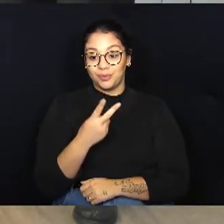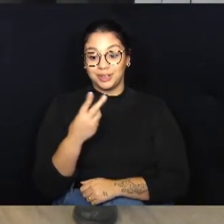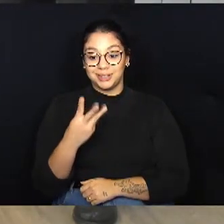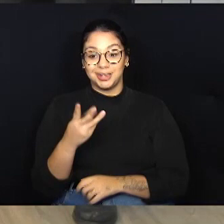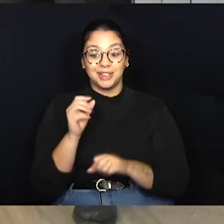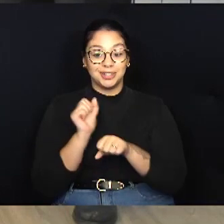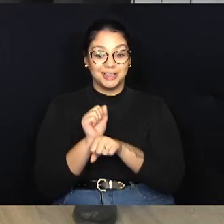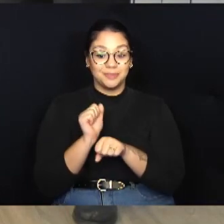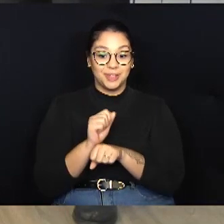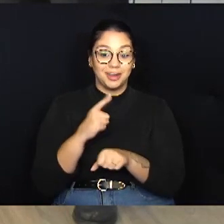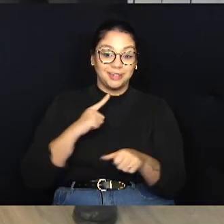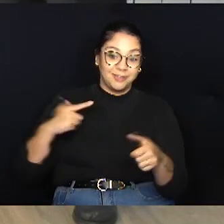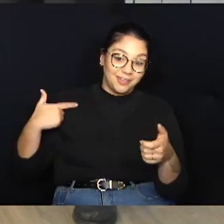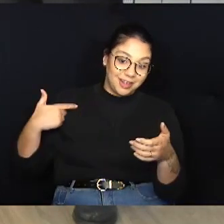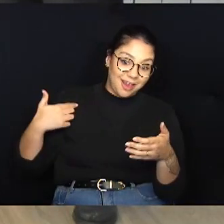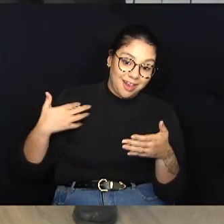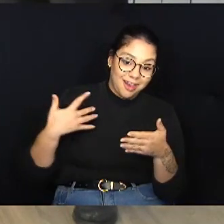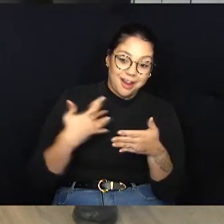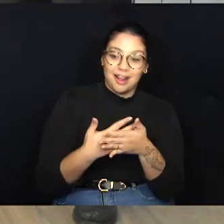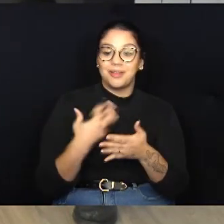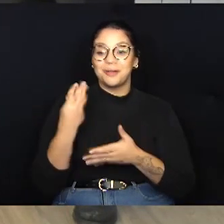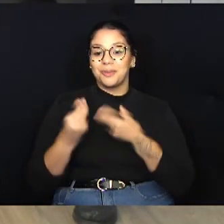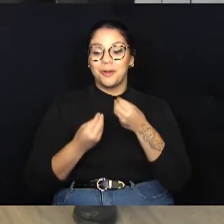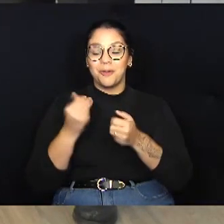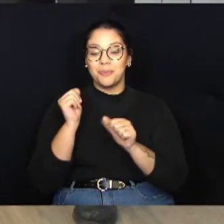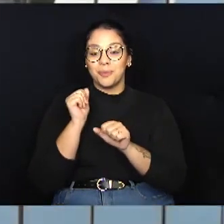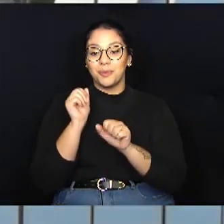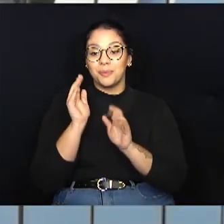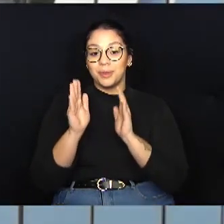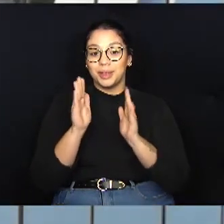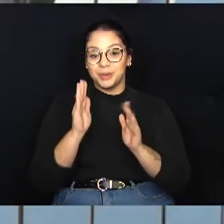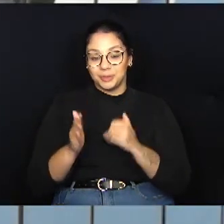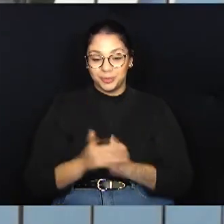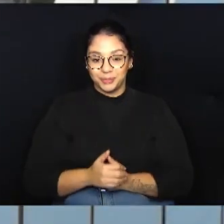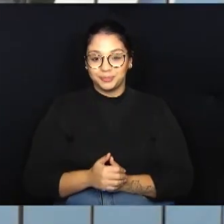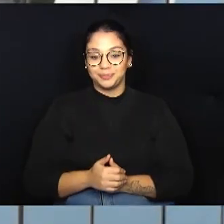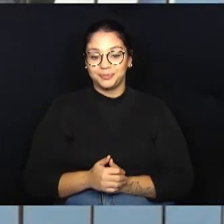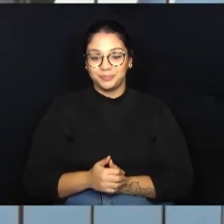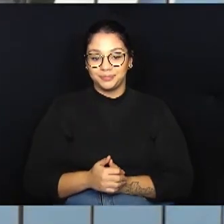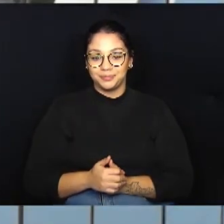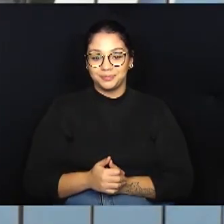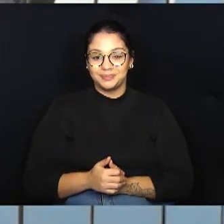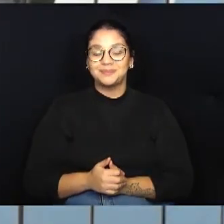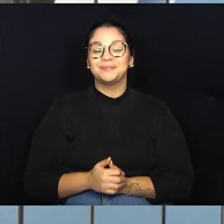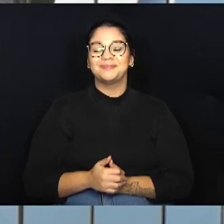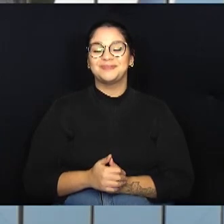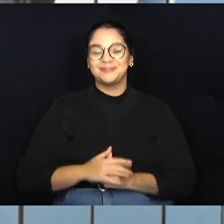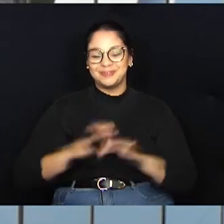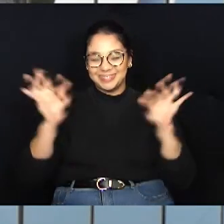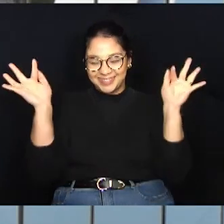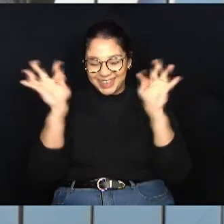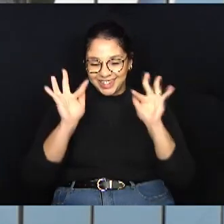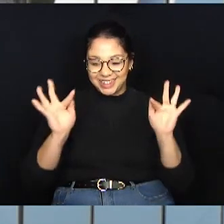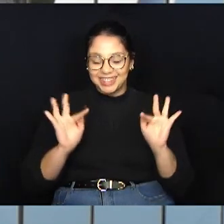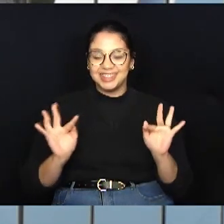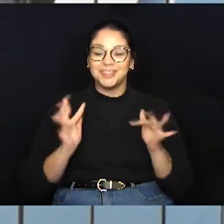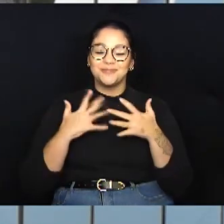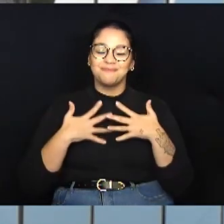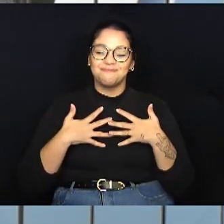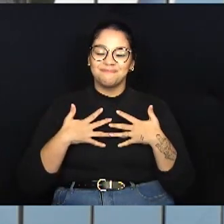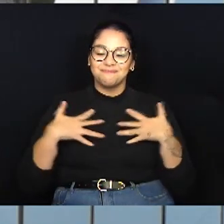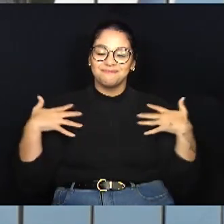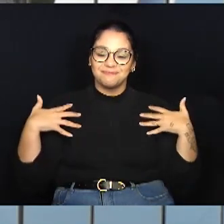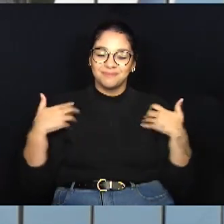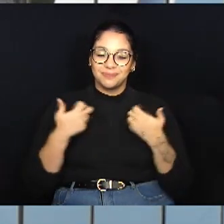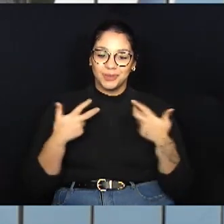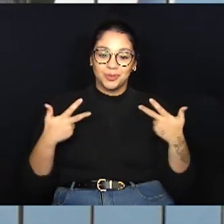legado. Como é que foi esse período aí de 4 mandatos? Período muito feliz. Eu sou muito realizado com tudo que faço. Eu